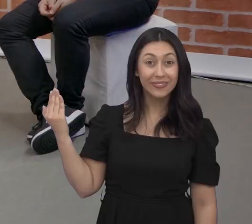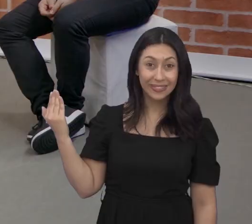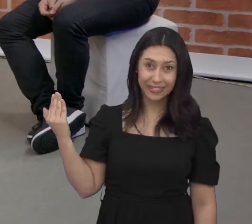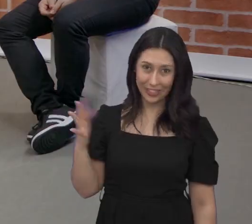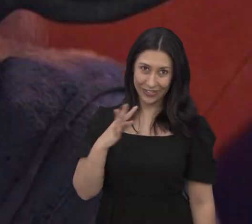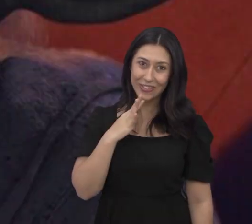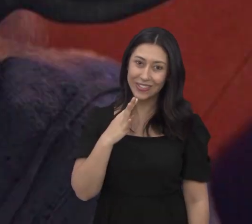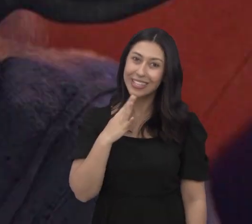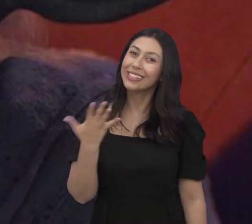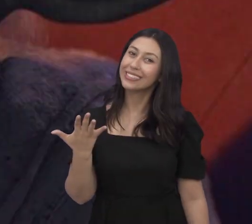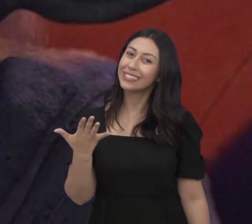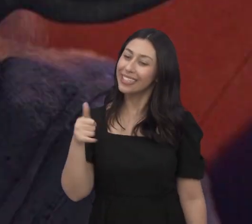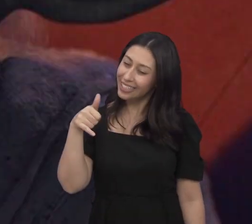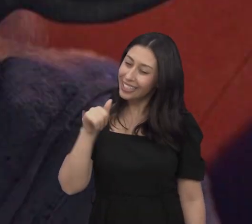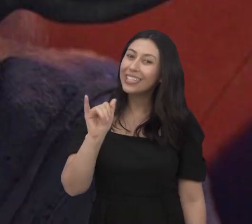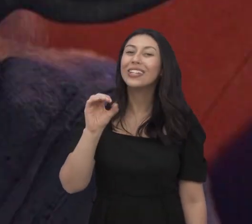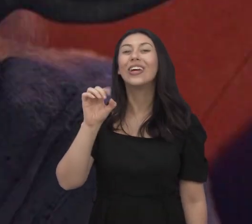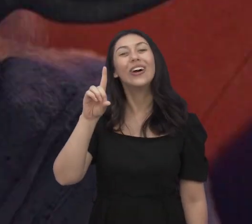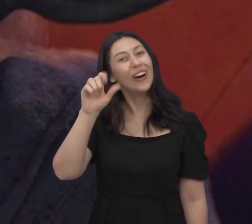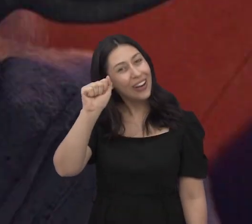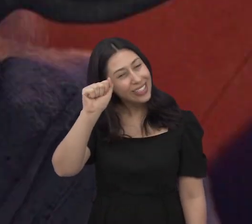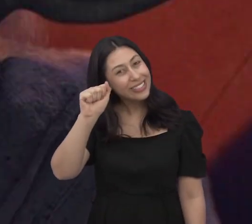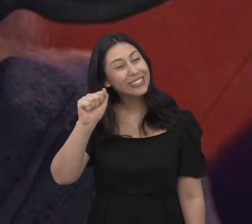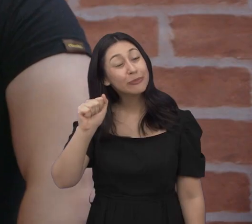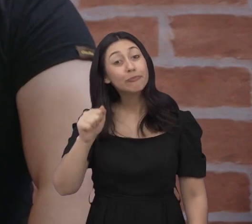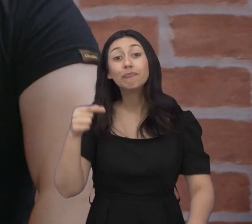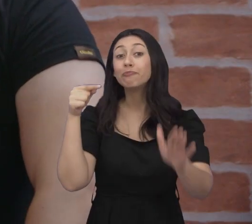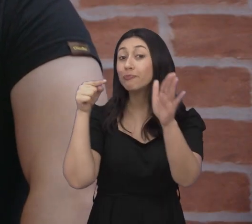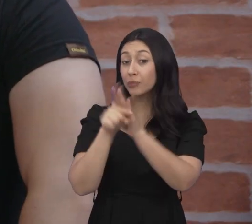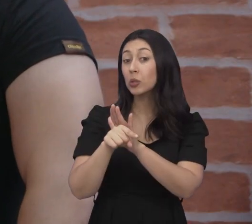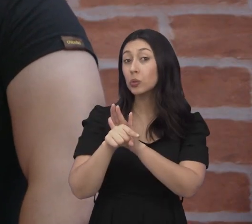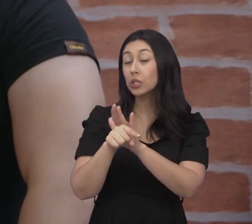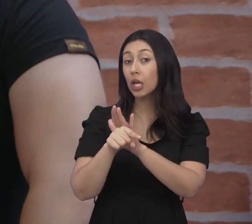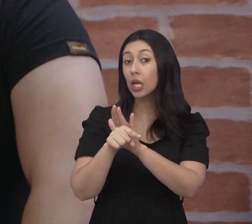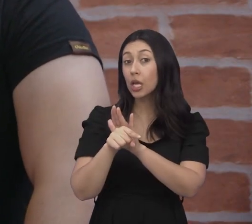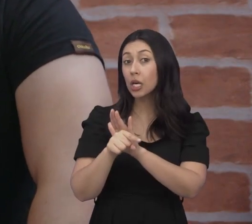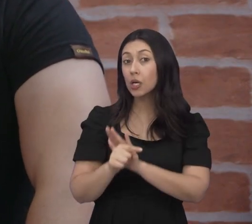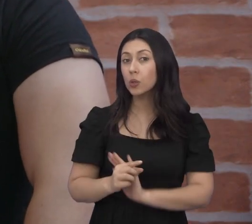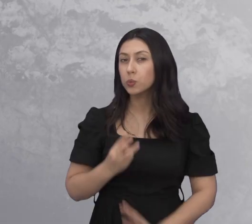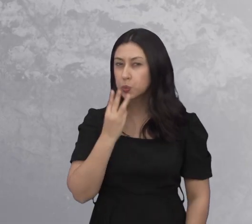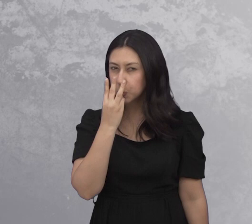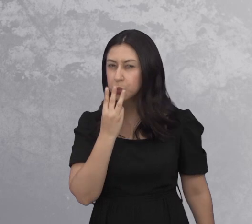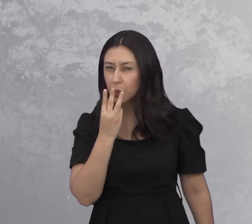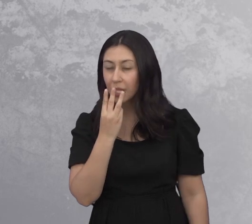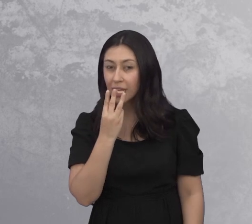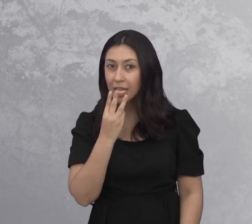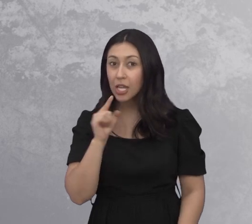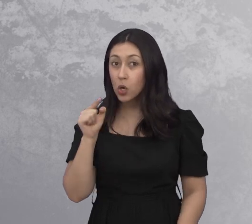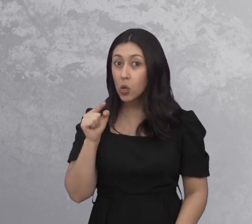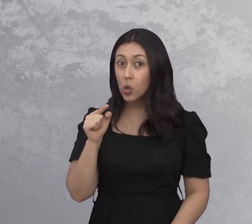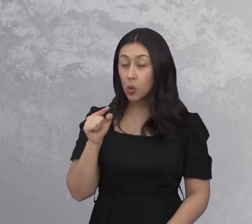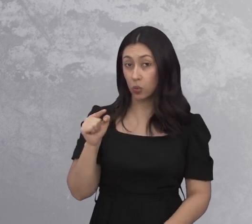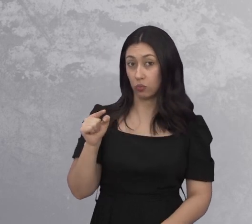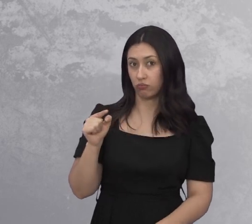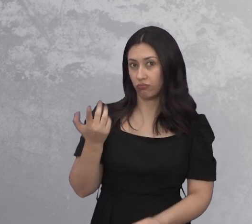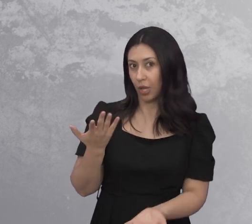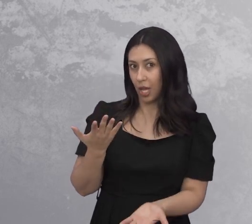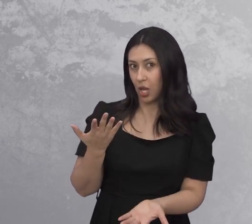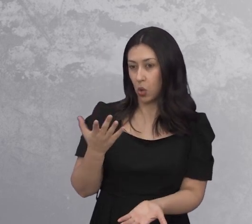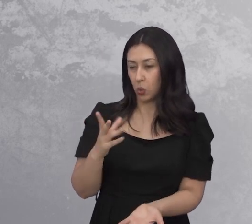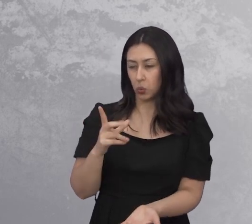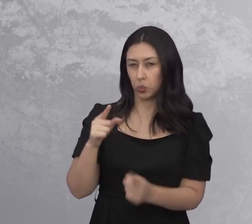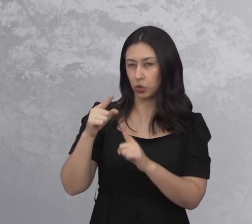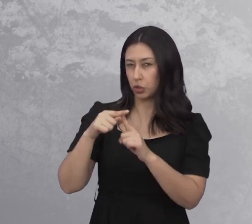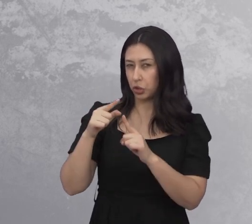conhece ele, né? É claro. Mestre Yoda. Pergunta, em Star Wars, a raça do Mestre Yoda nunca revelada